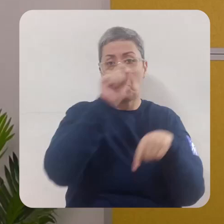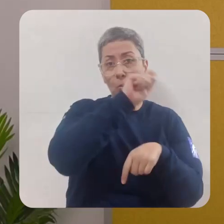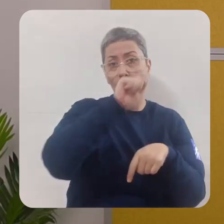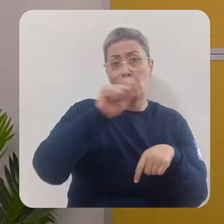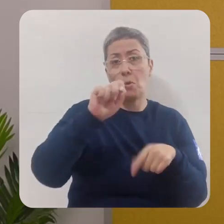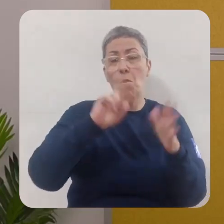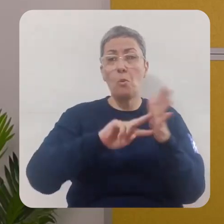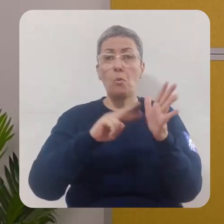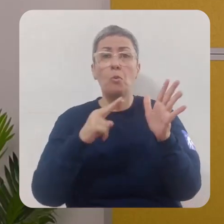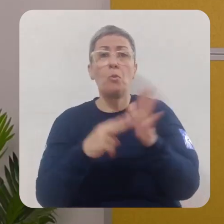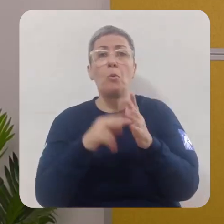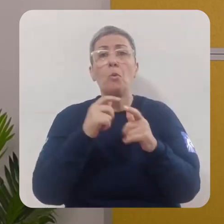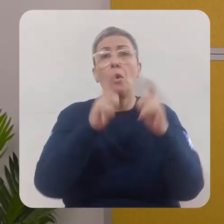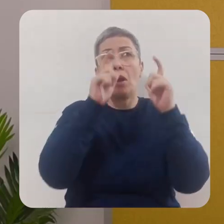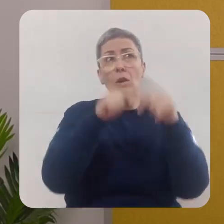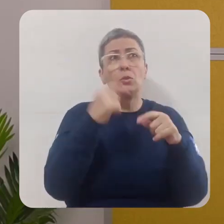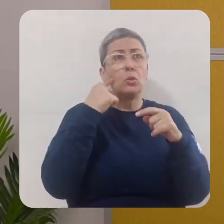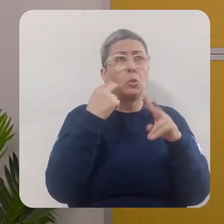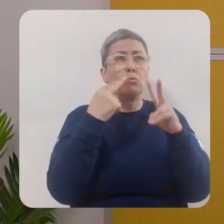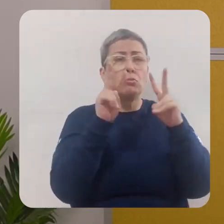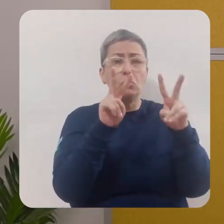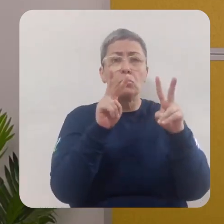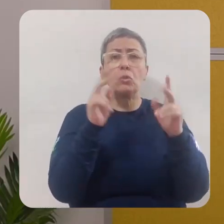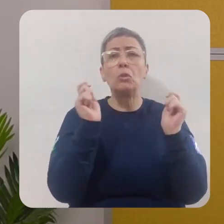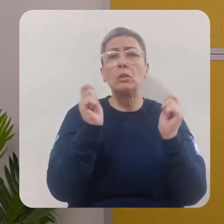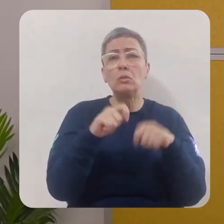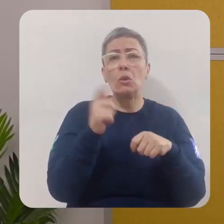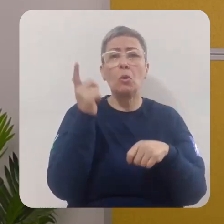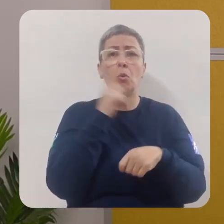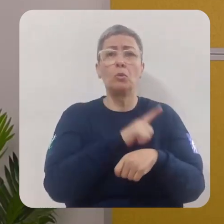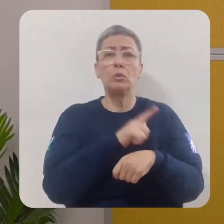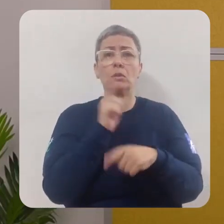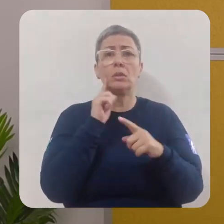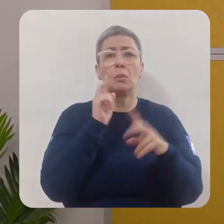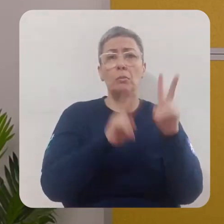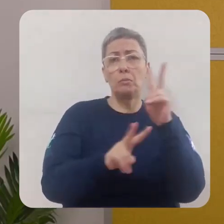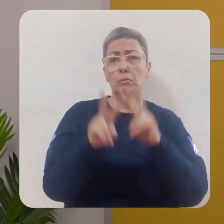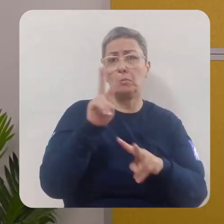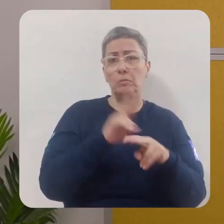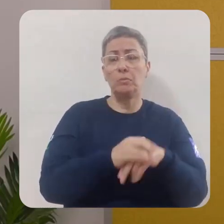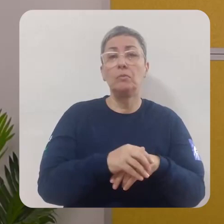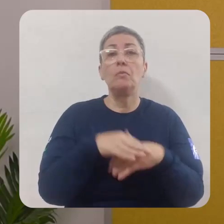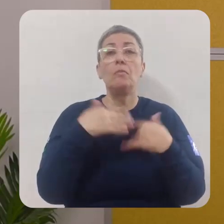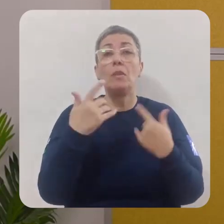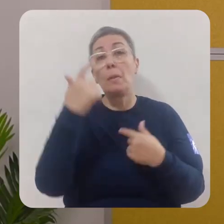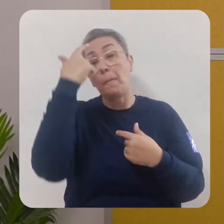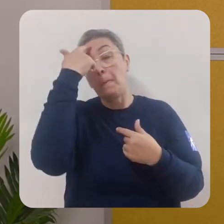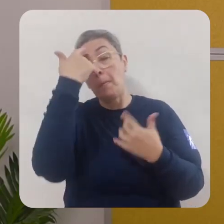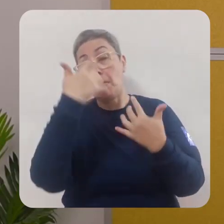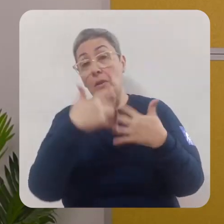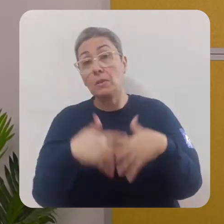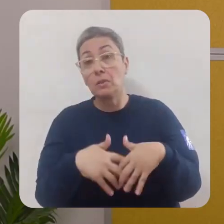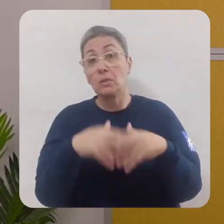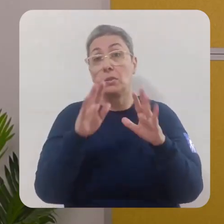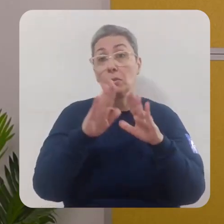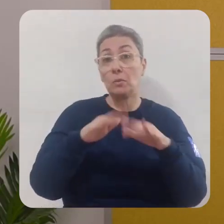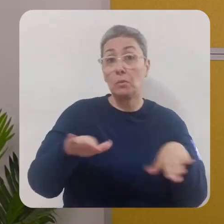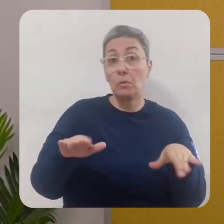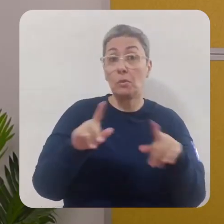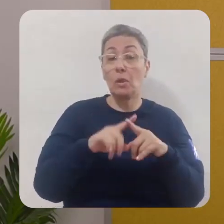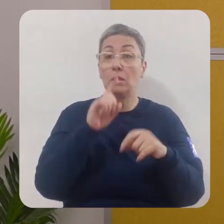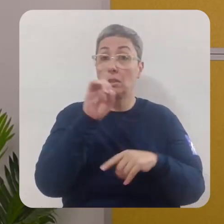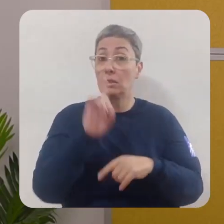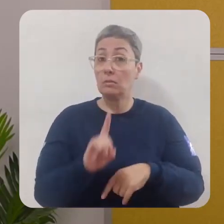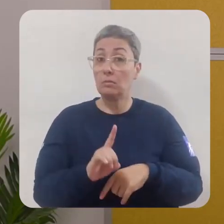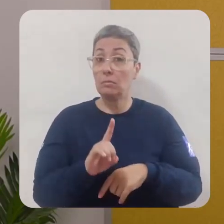lousa, ou seja, em um lugar que todos consigam, visualizar. Pensando nas